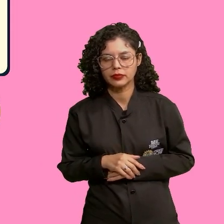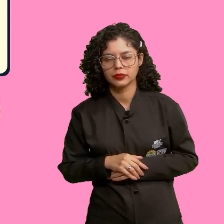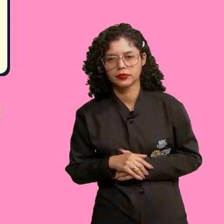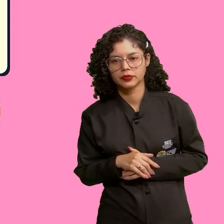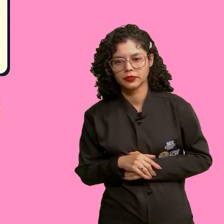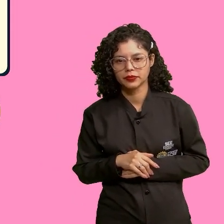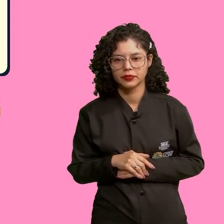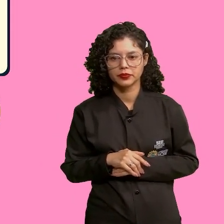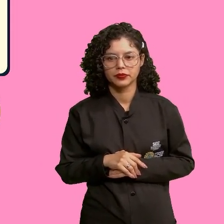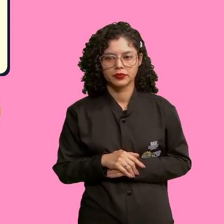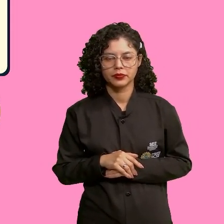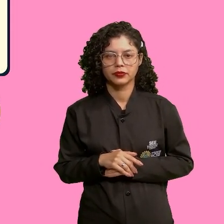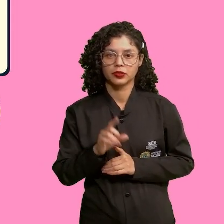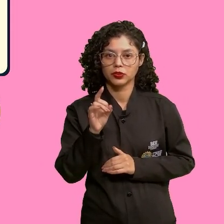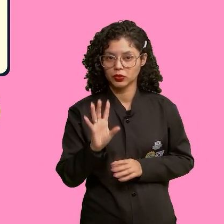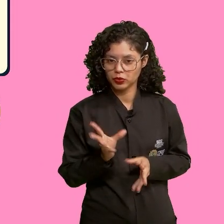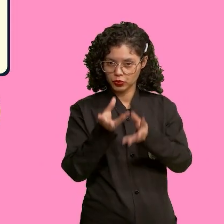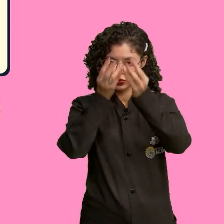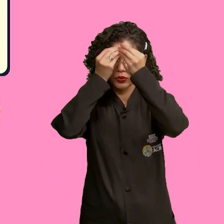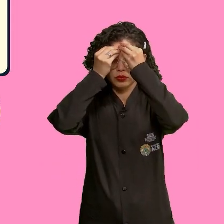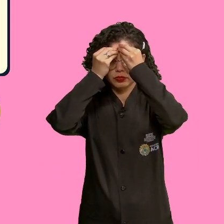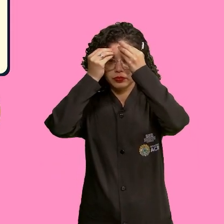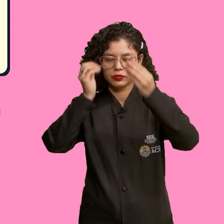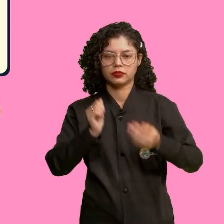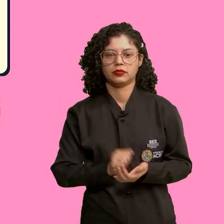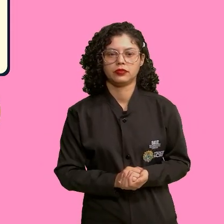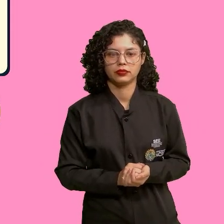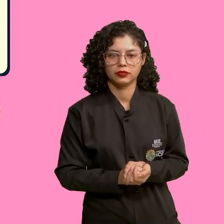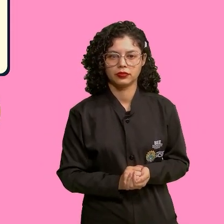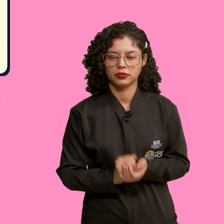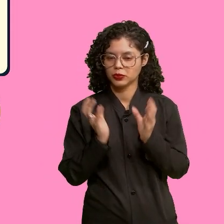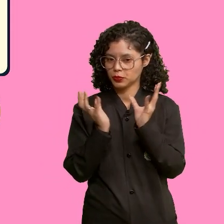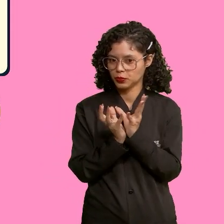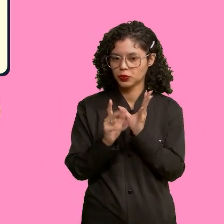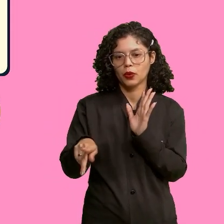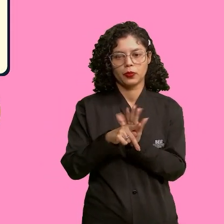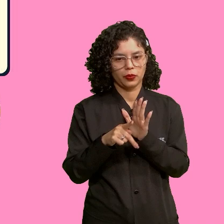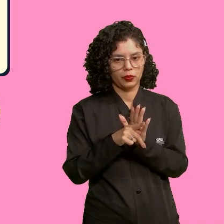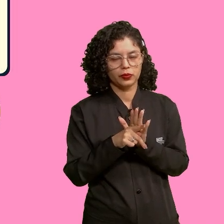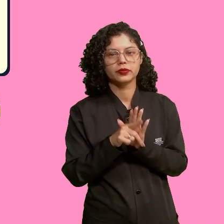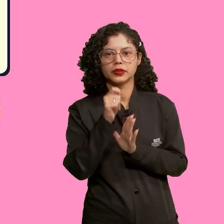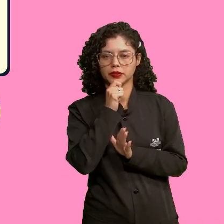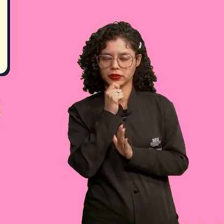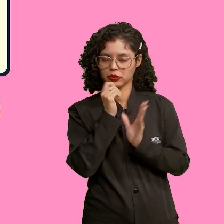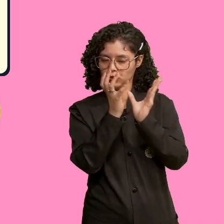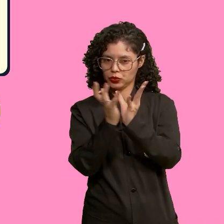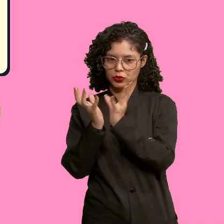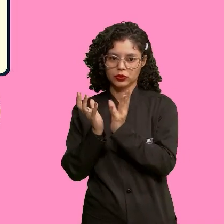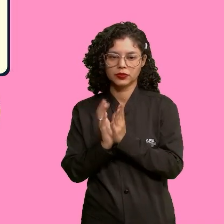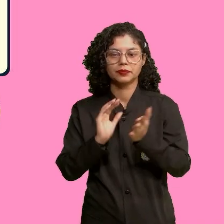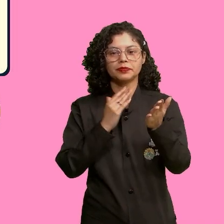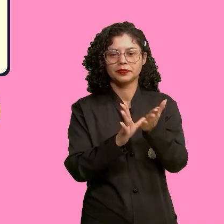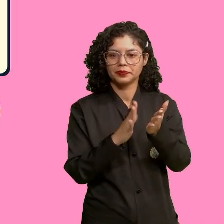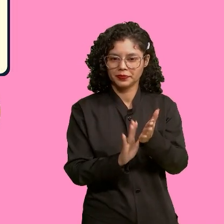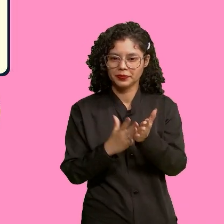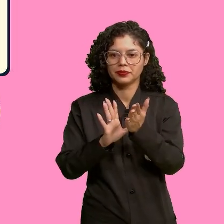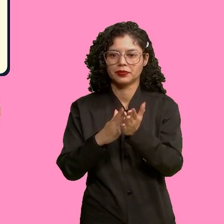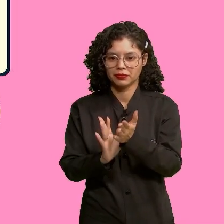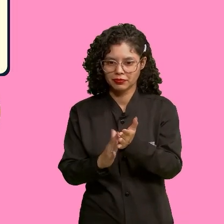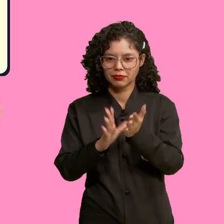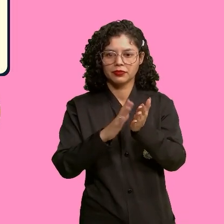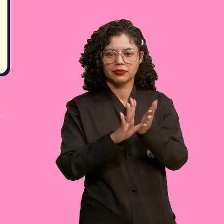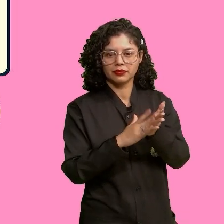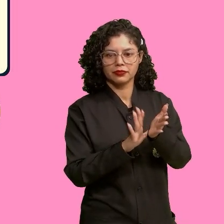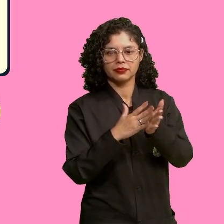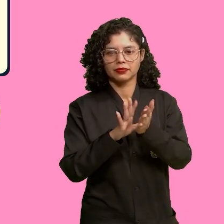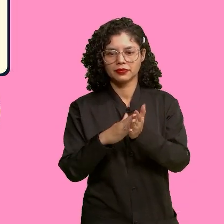acertar todas e só memorizar a categoria que esses instrumentos fazem parte. É o pandeiro, que não faz parte